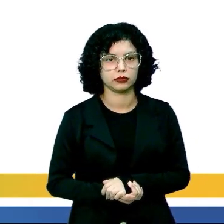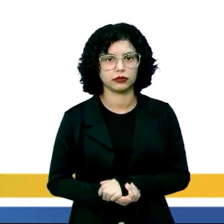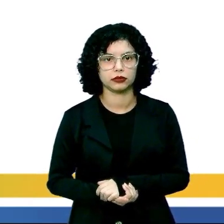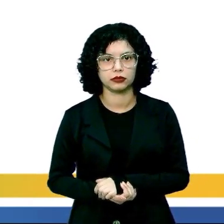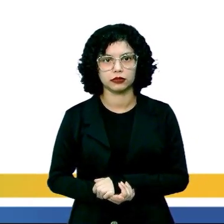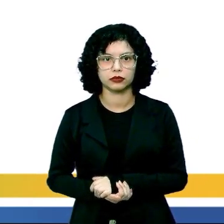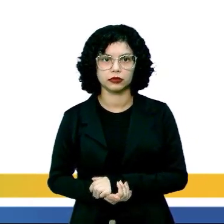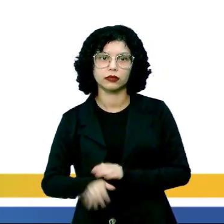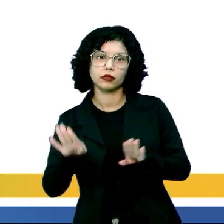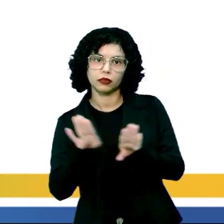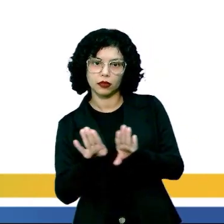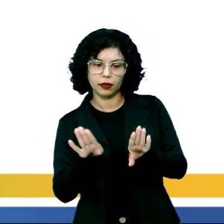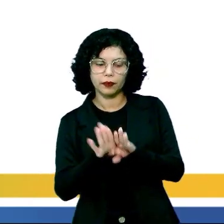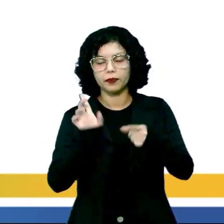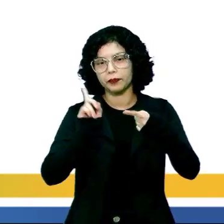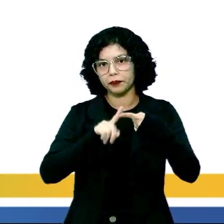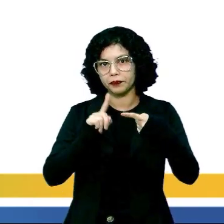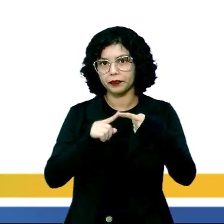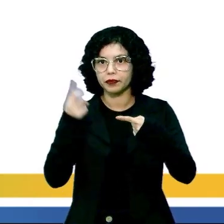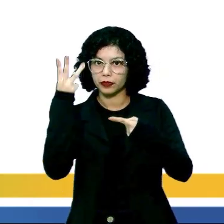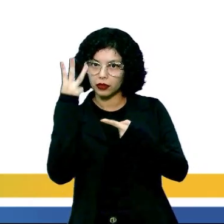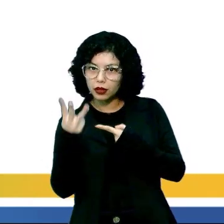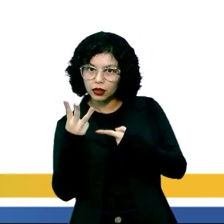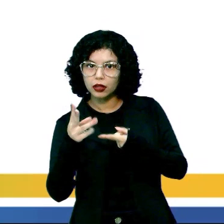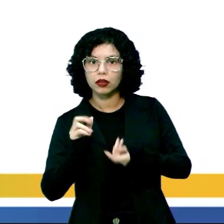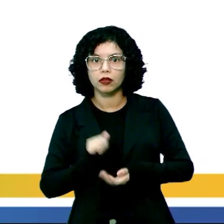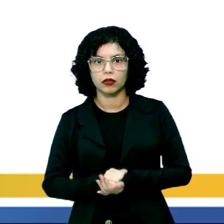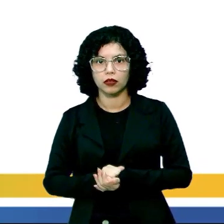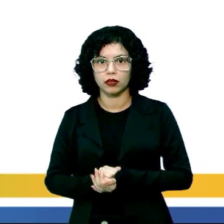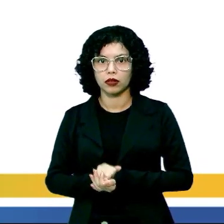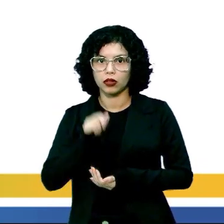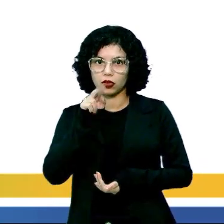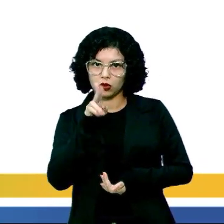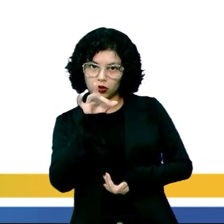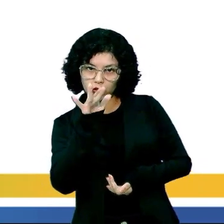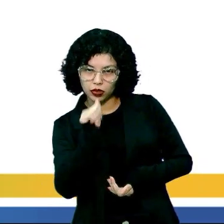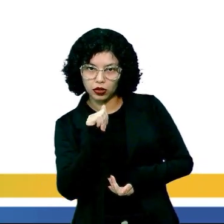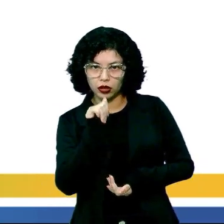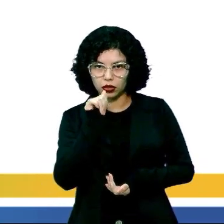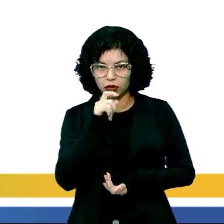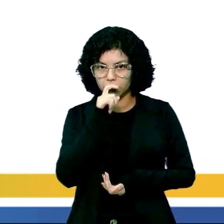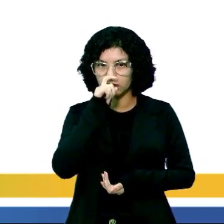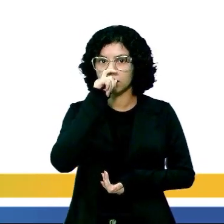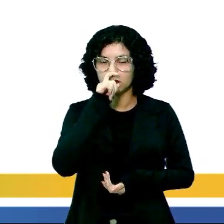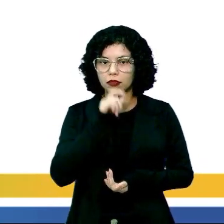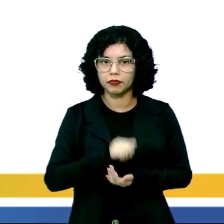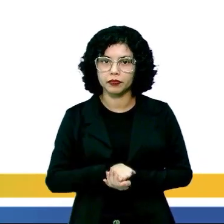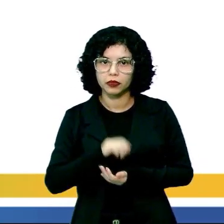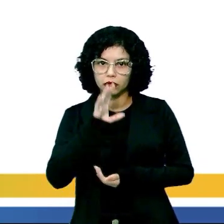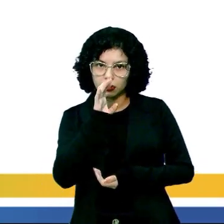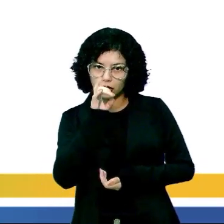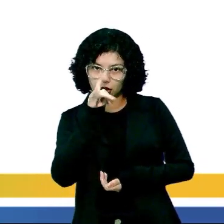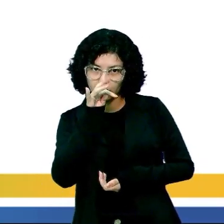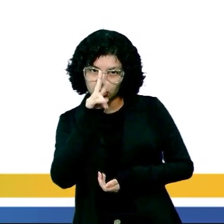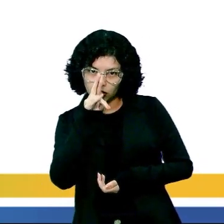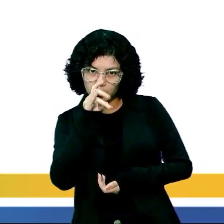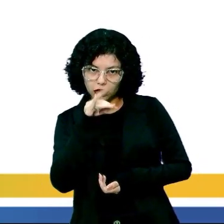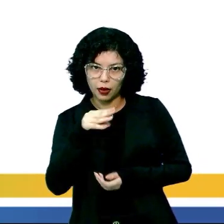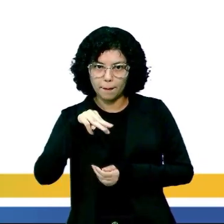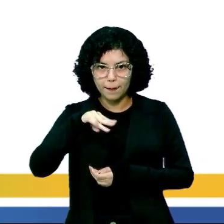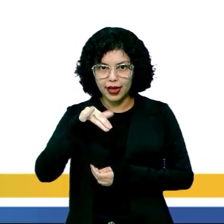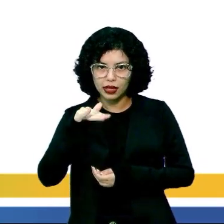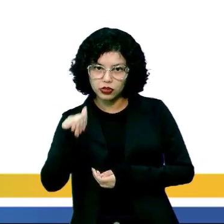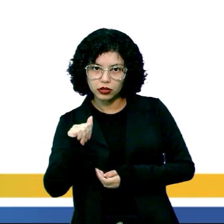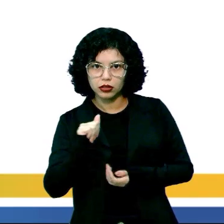A artéria, pessoal, ele tem 3 tecidos chamados de túnica. Temos a túnica íntima, a túnica